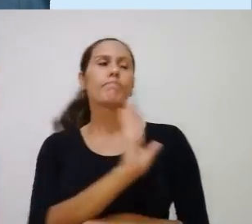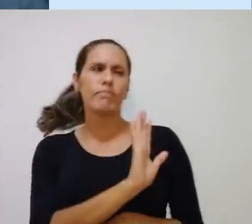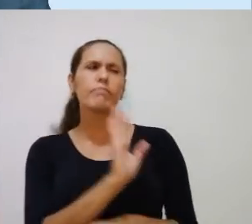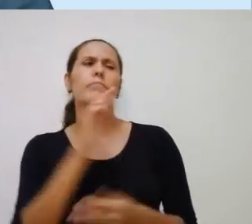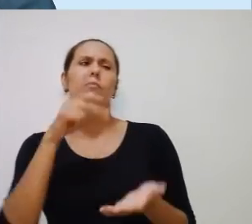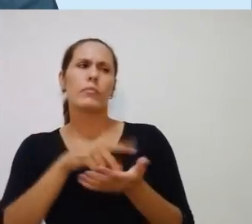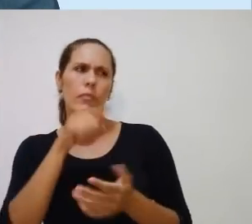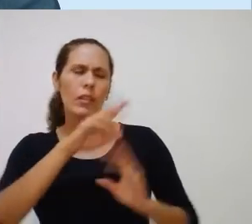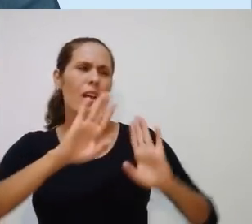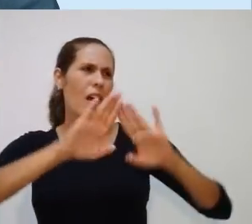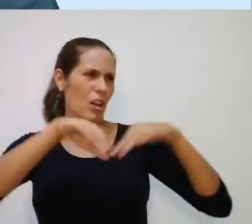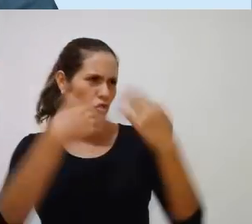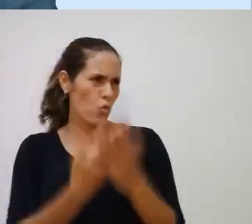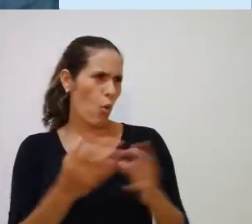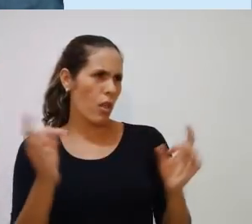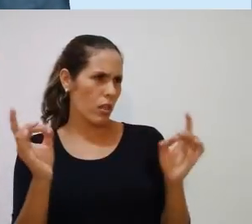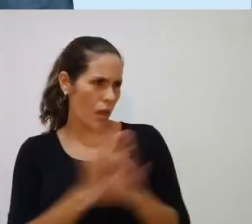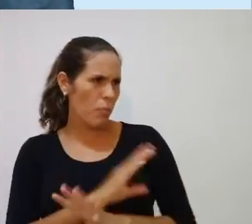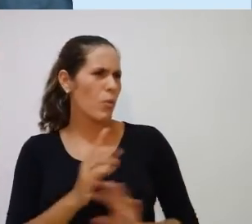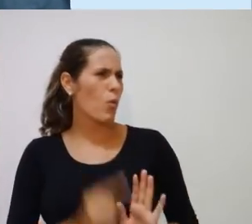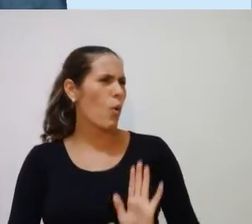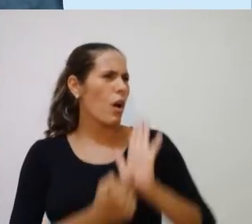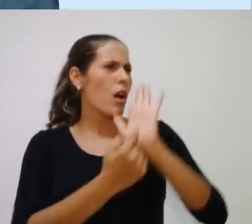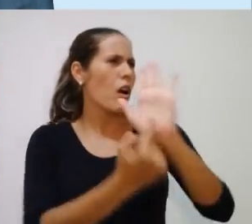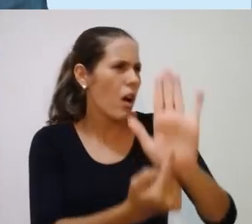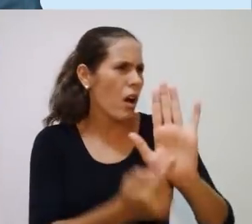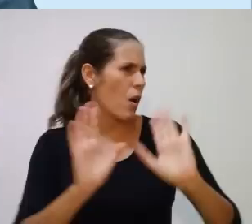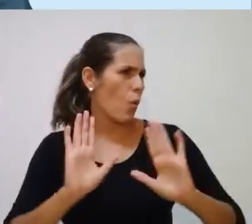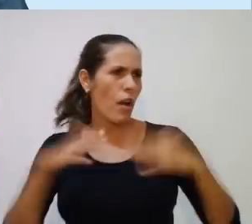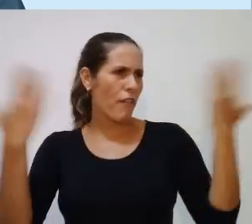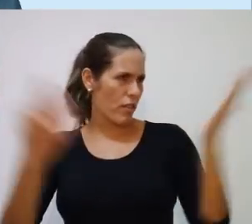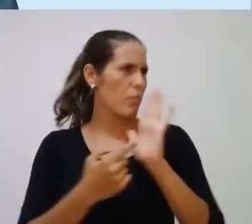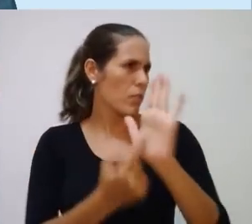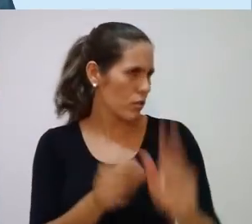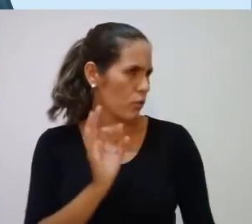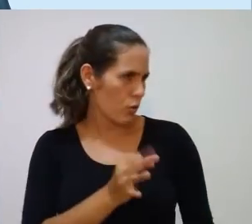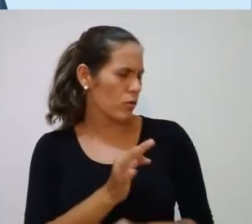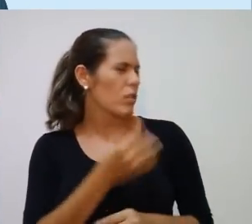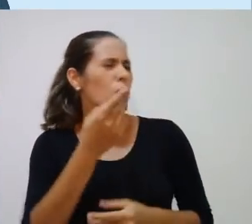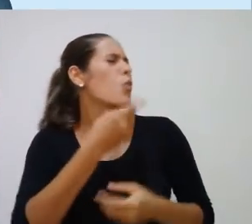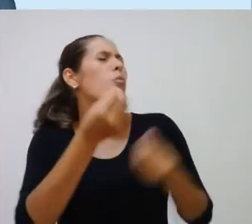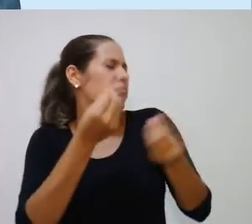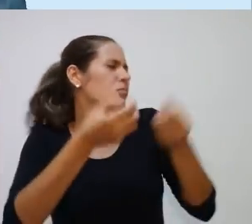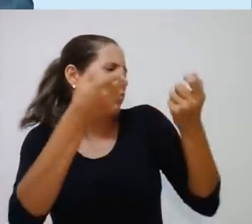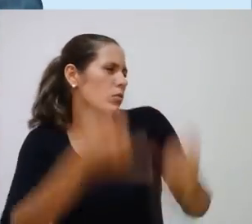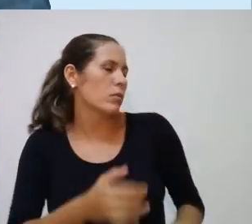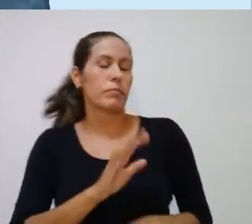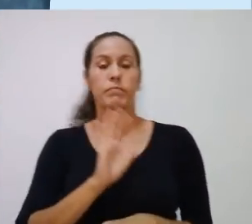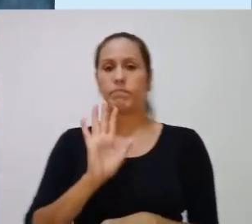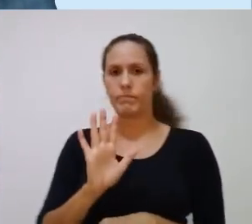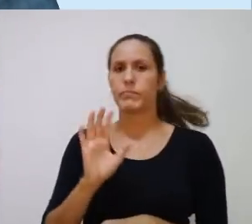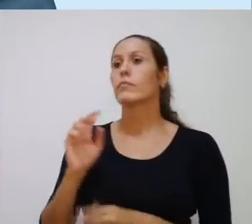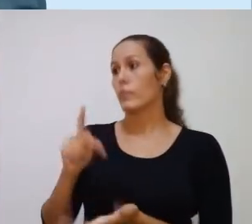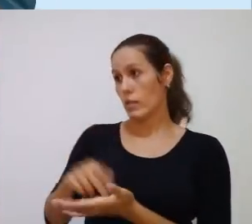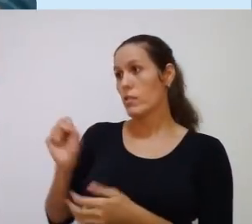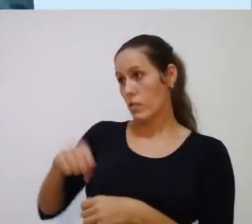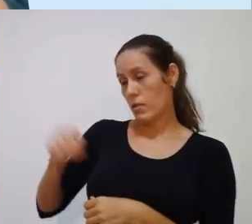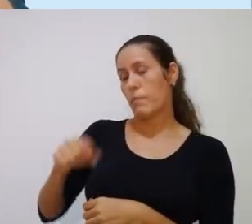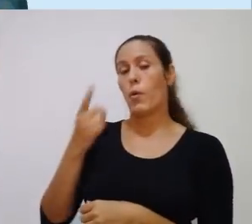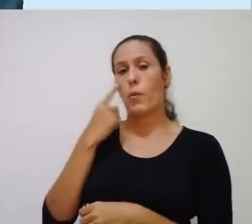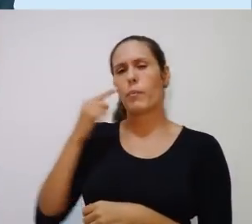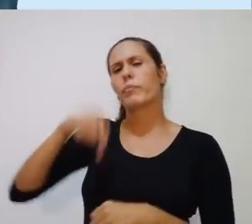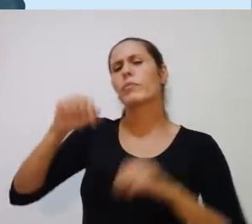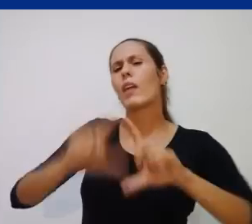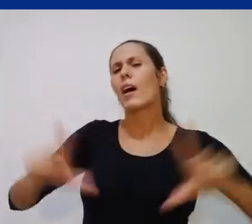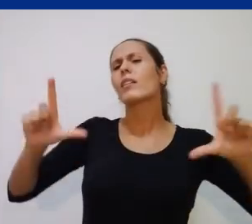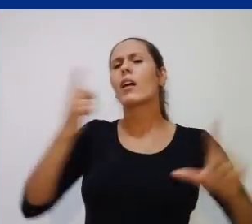escola, ele foi apresentado depois em um evento de iniciação científica, não é verdade? Sim, foi. Fala pra gente como funcionou esse evento. Veja, na tela nós